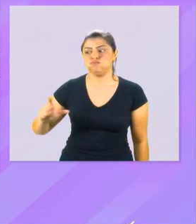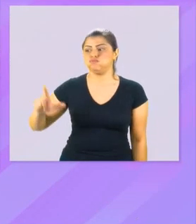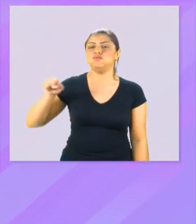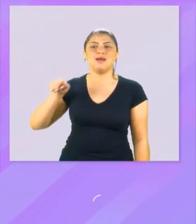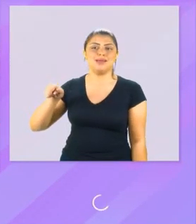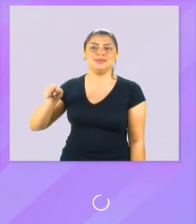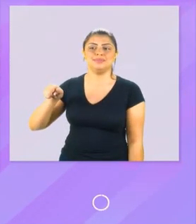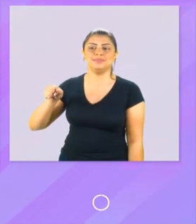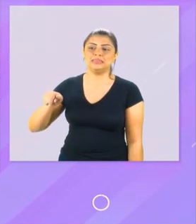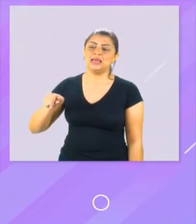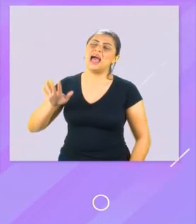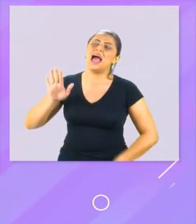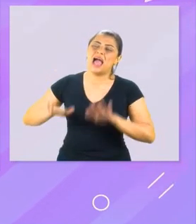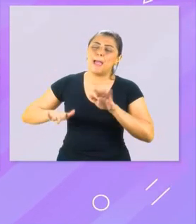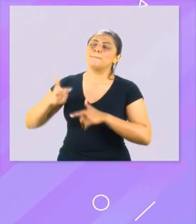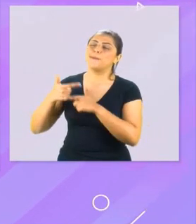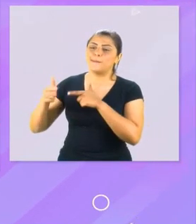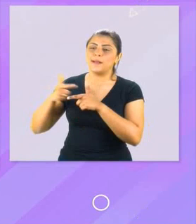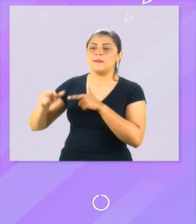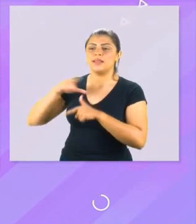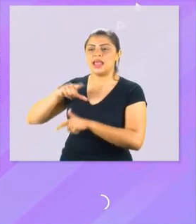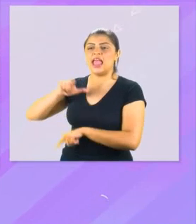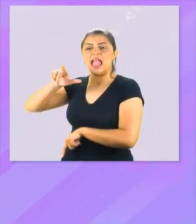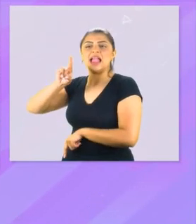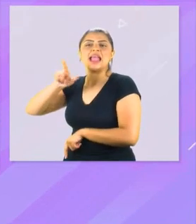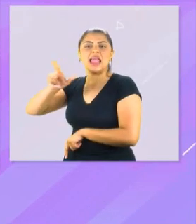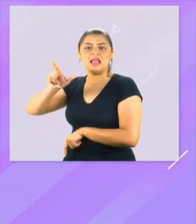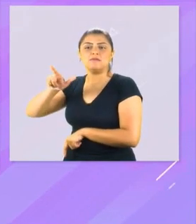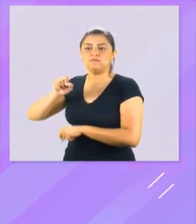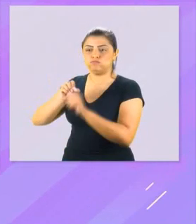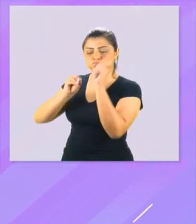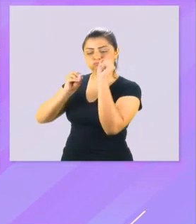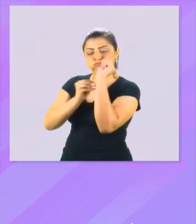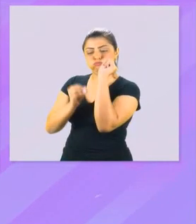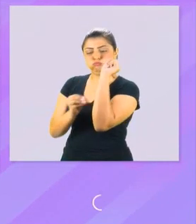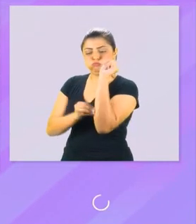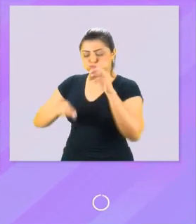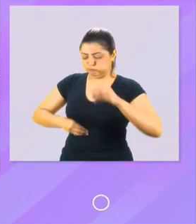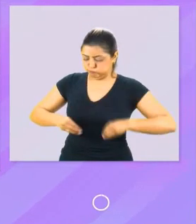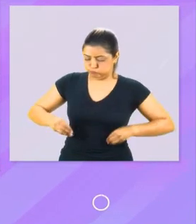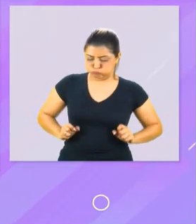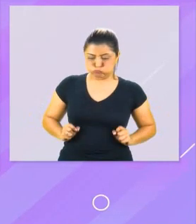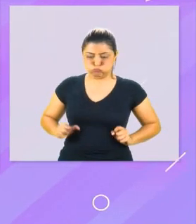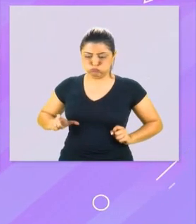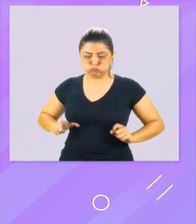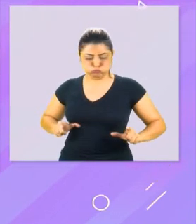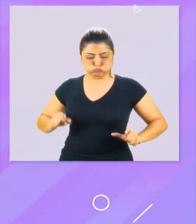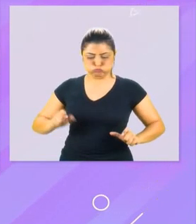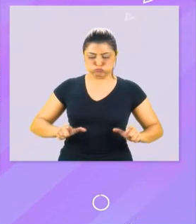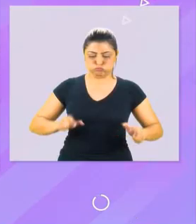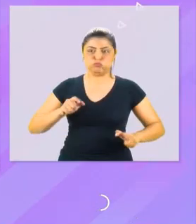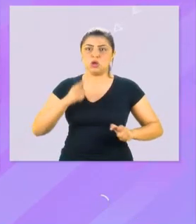quantidade? É sempre o LDL. E aí nós temos uma grande quantidade de LDL, deixando excessos de colesterol